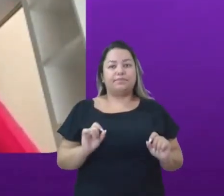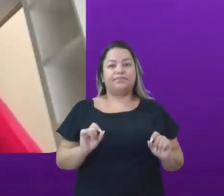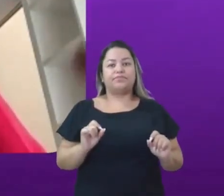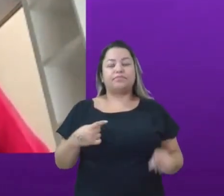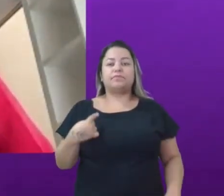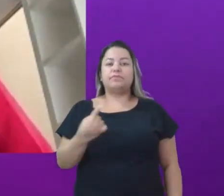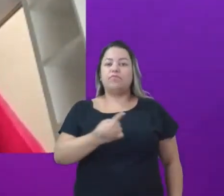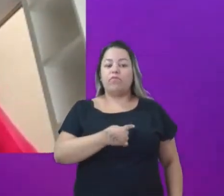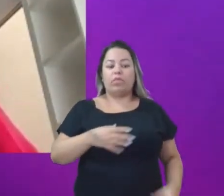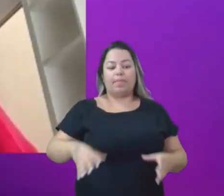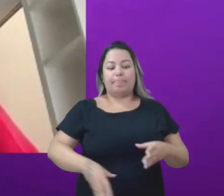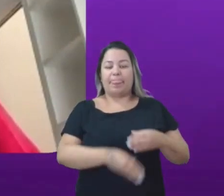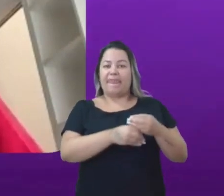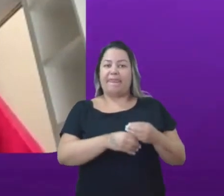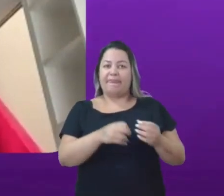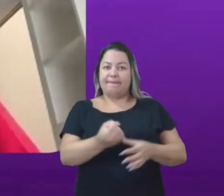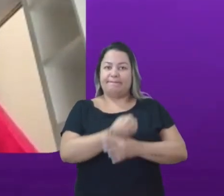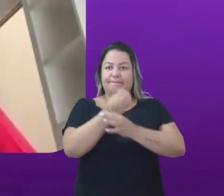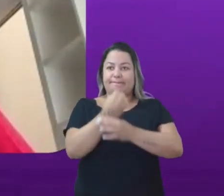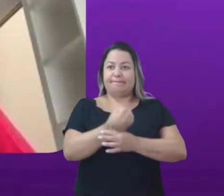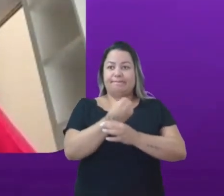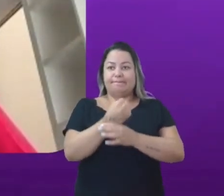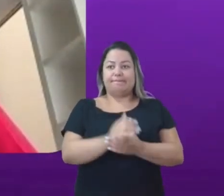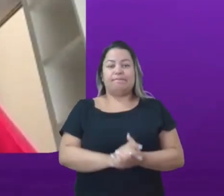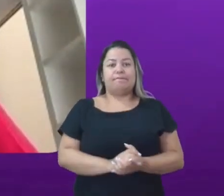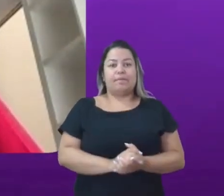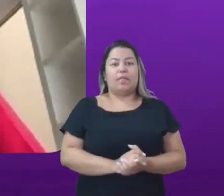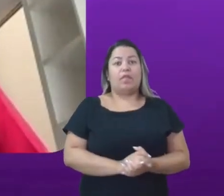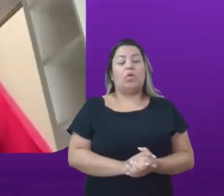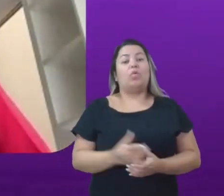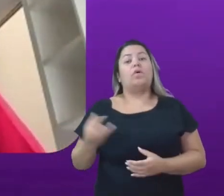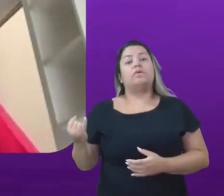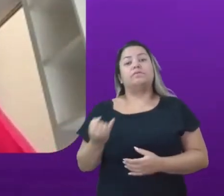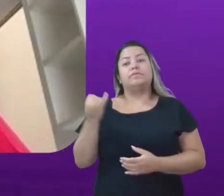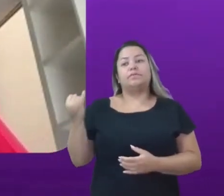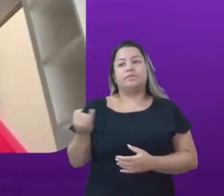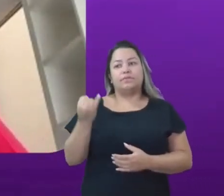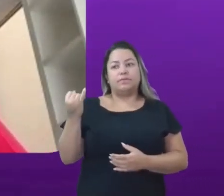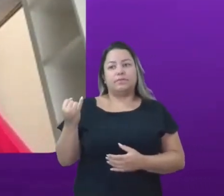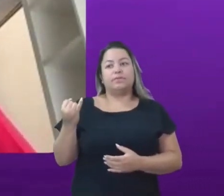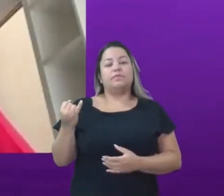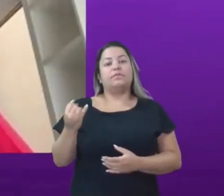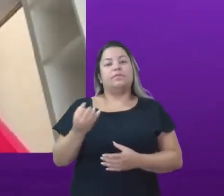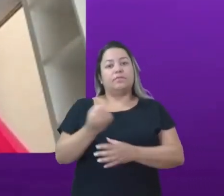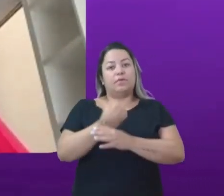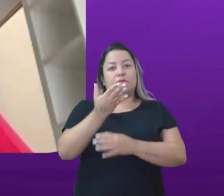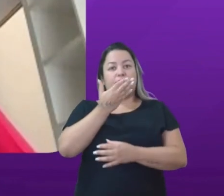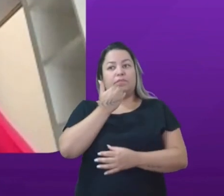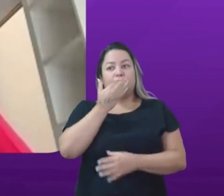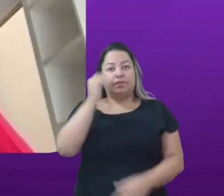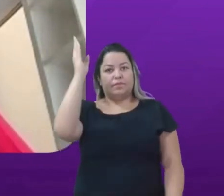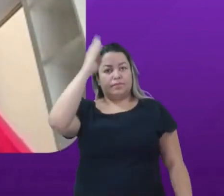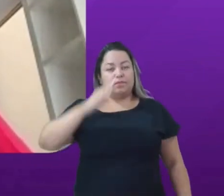como nós vamos contribuir para essa sustentabilidade ambiental. Qual o nosso papel para a segurança alimentar no Brasil?